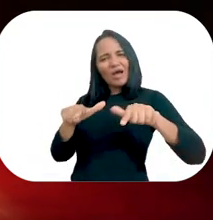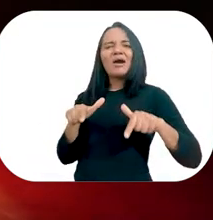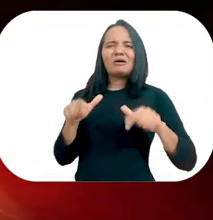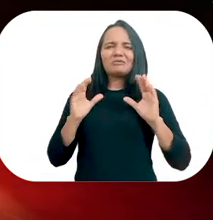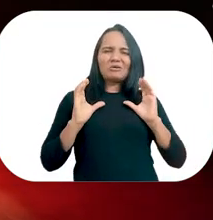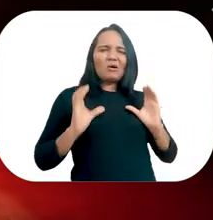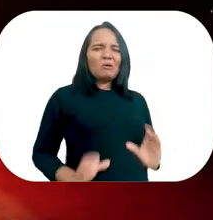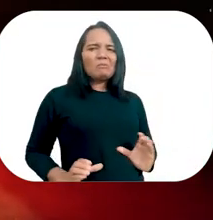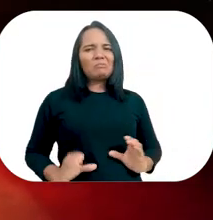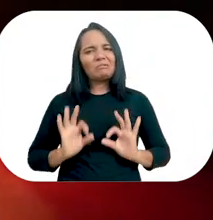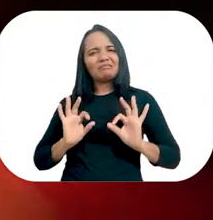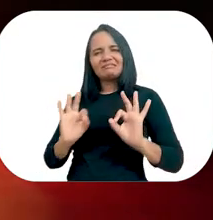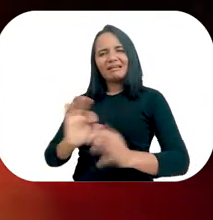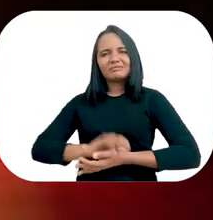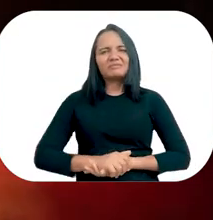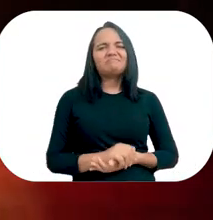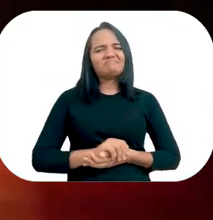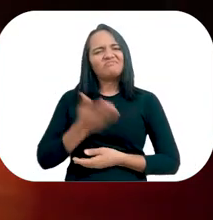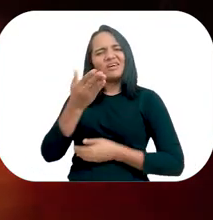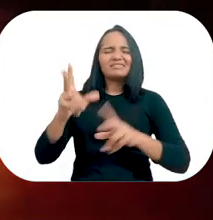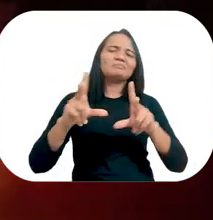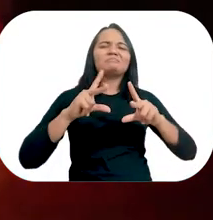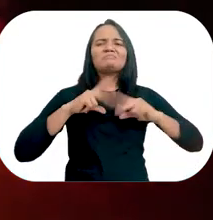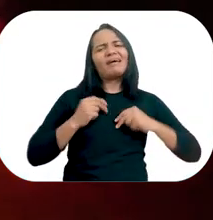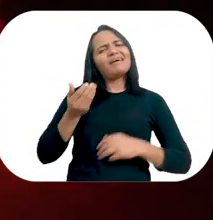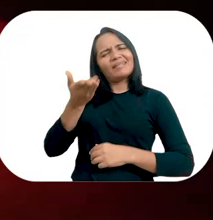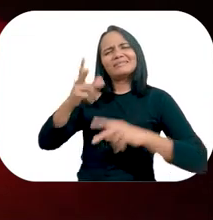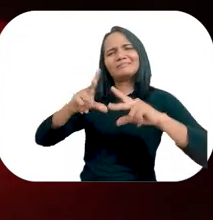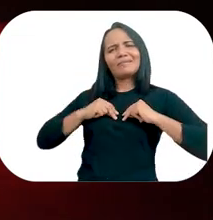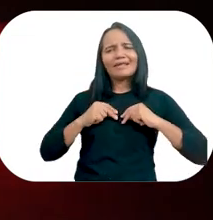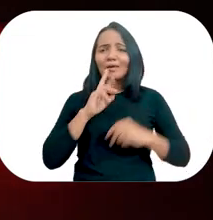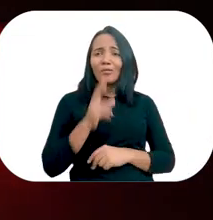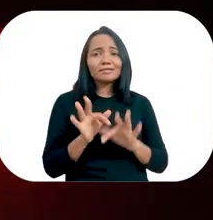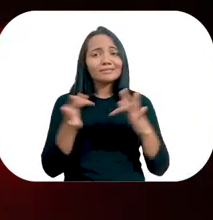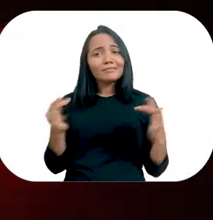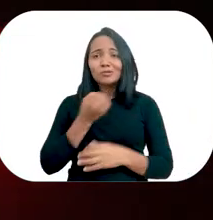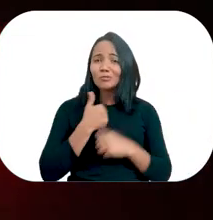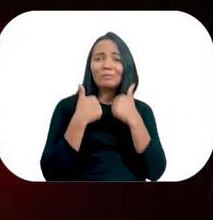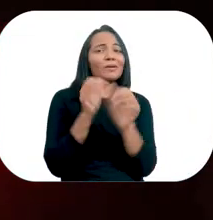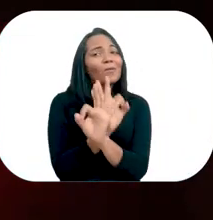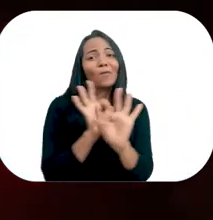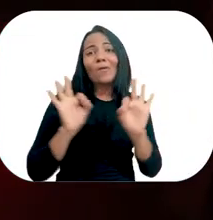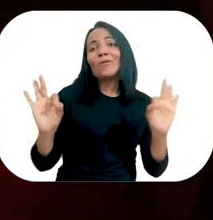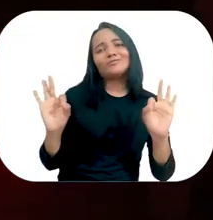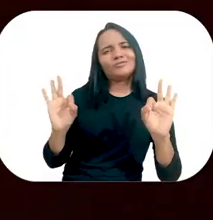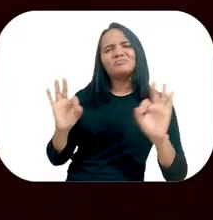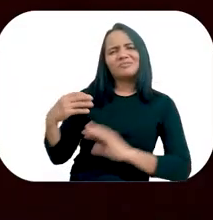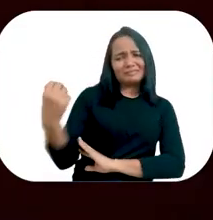Você merece, você merece. Tudo vai bem, tudo